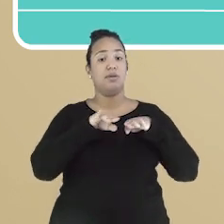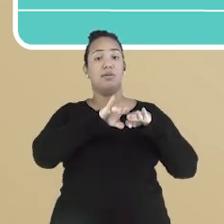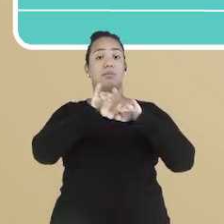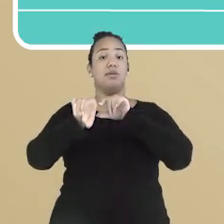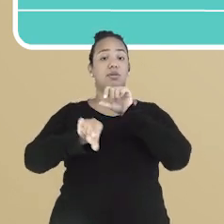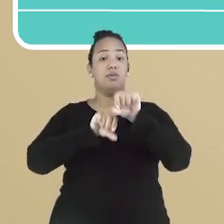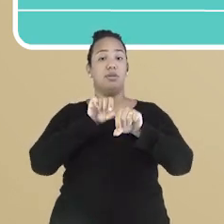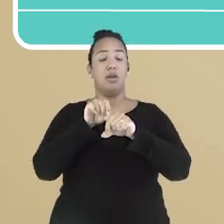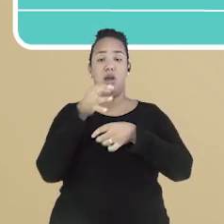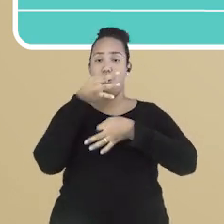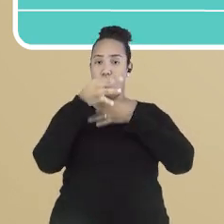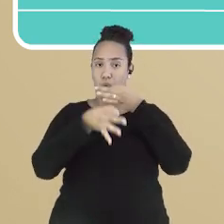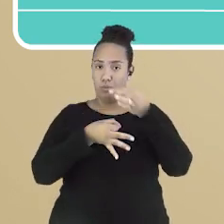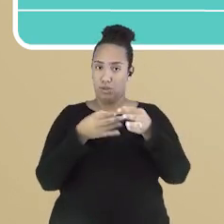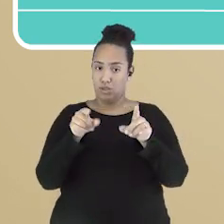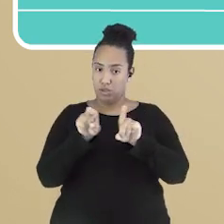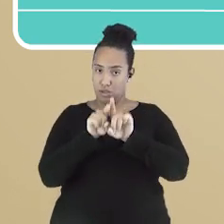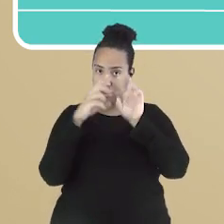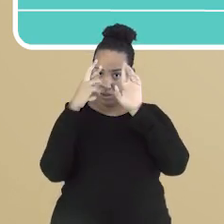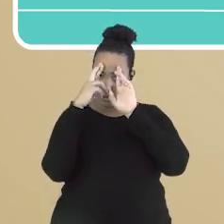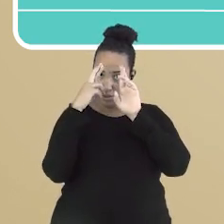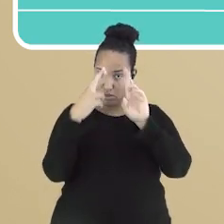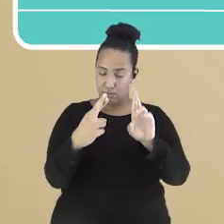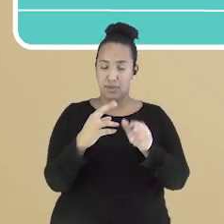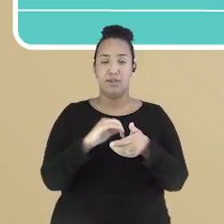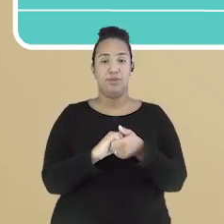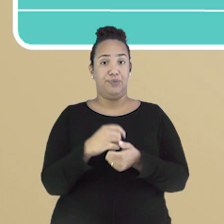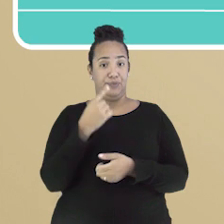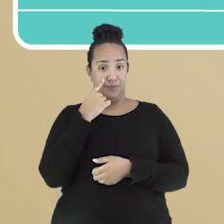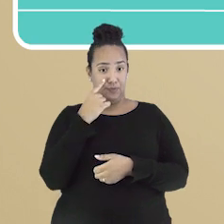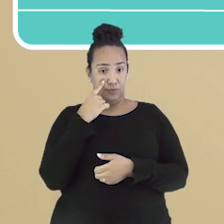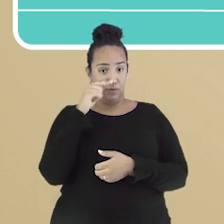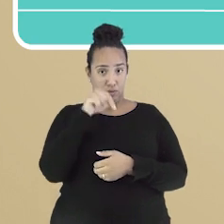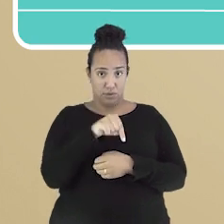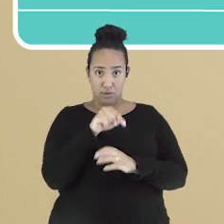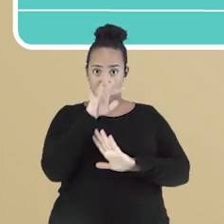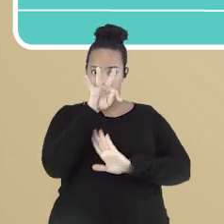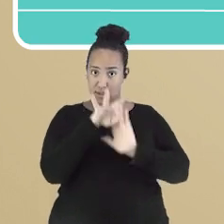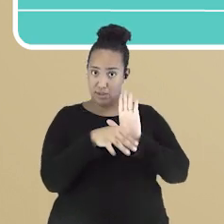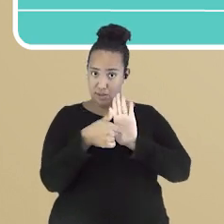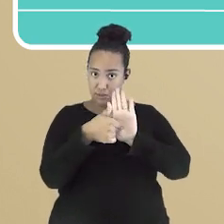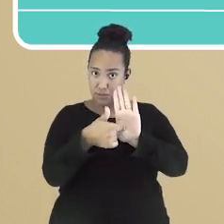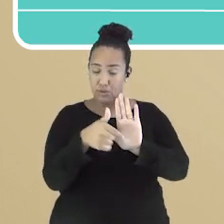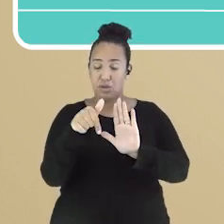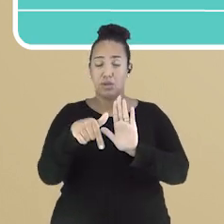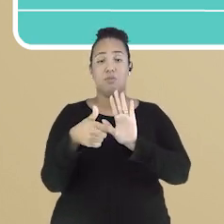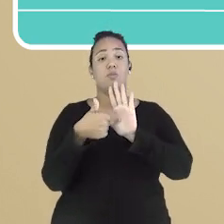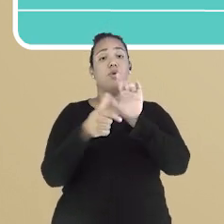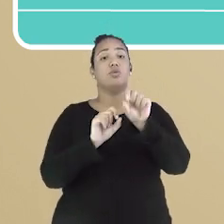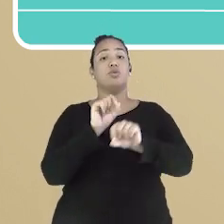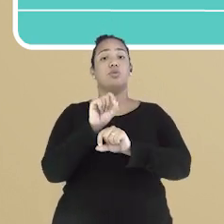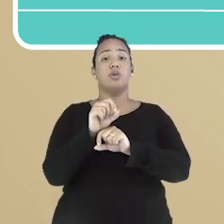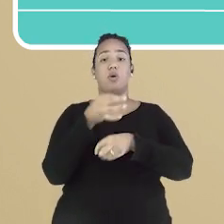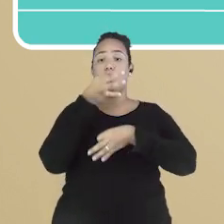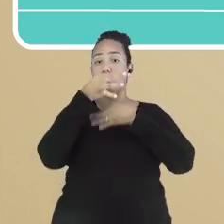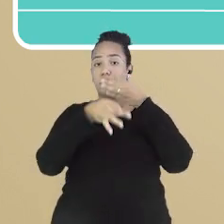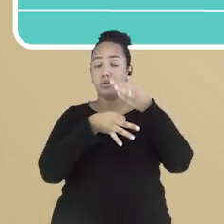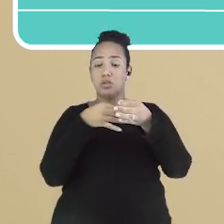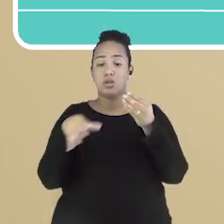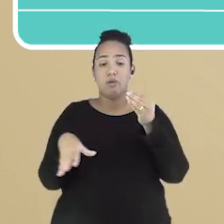coerente e o respeito. Percebam que no editorial que analisamos, o autor sempre traz fatos que auxiliam na construção de sua